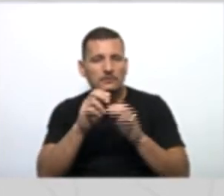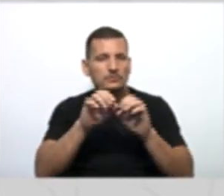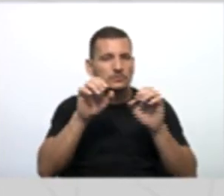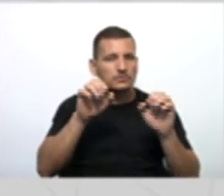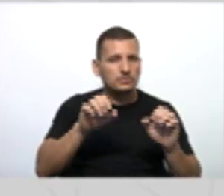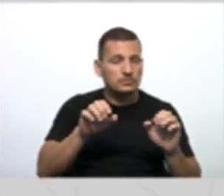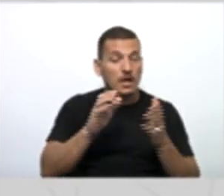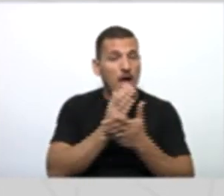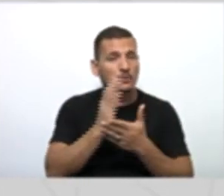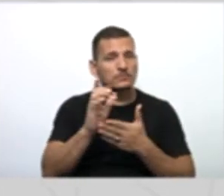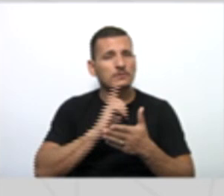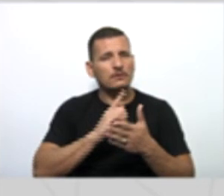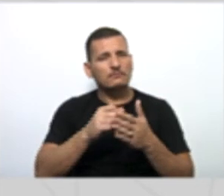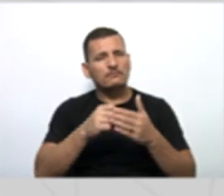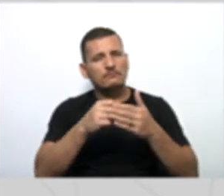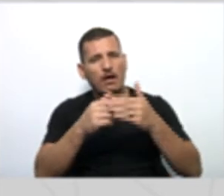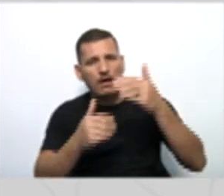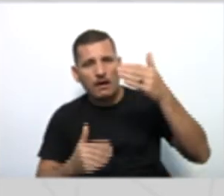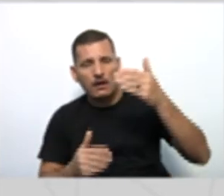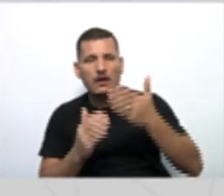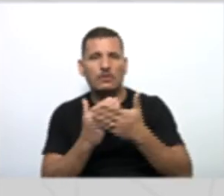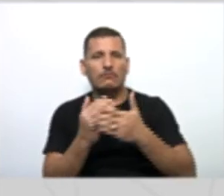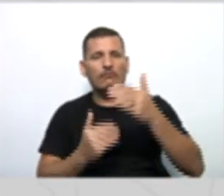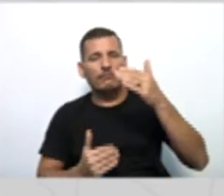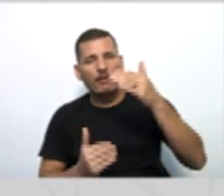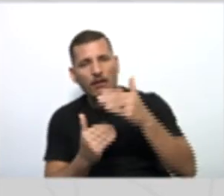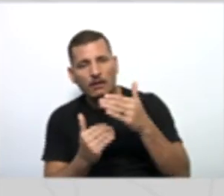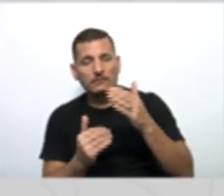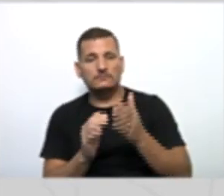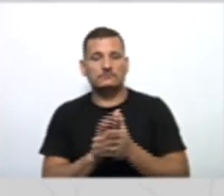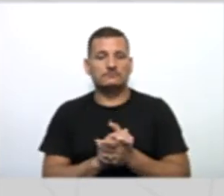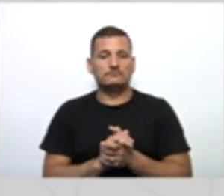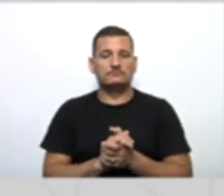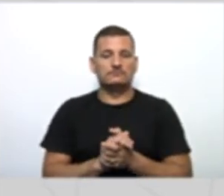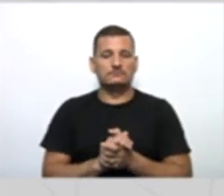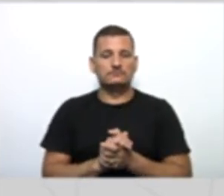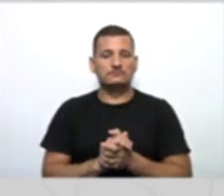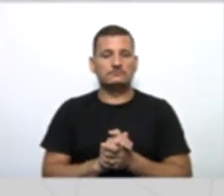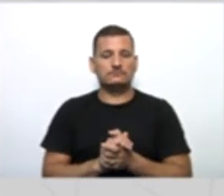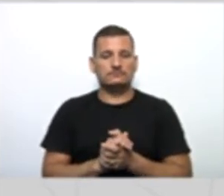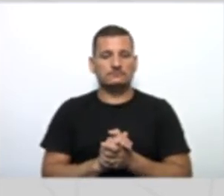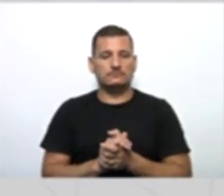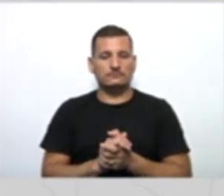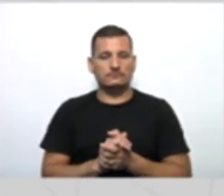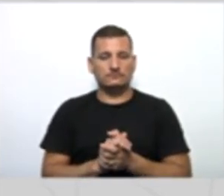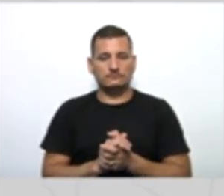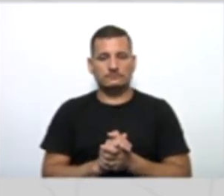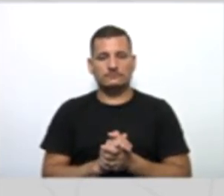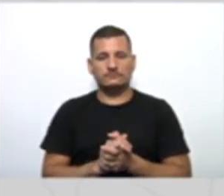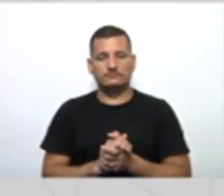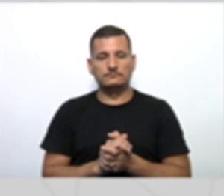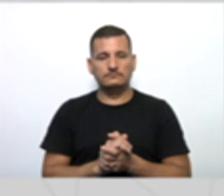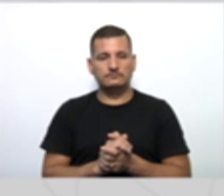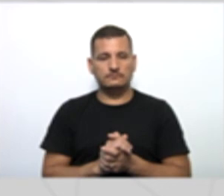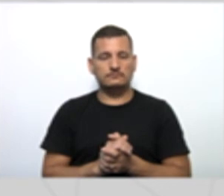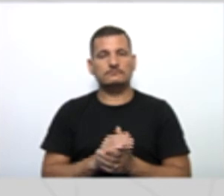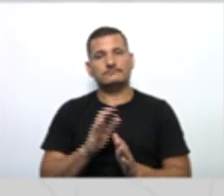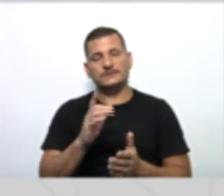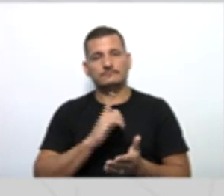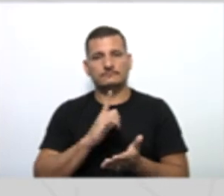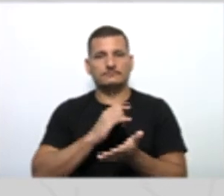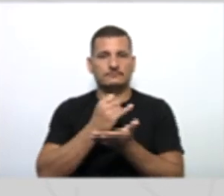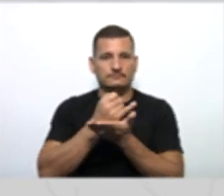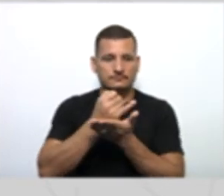mais denso, e outro mais simples. Então, a monografia é mais densa, o banner é mais sintético, mas ele também vai ter